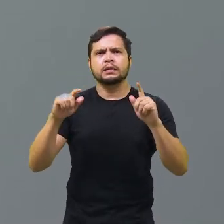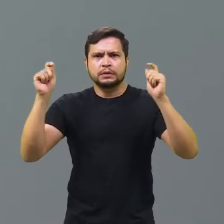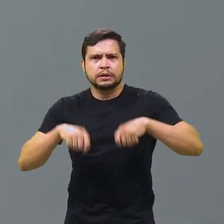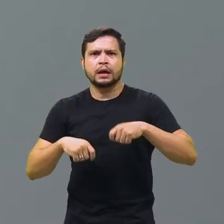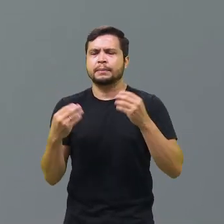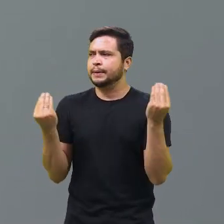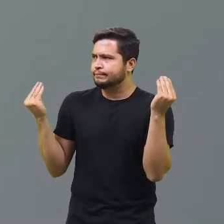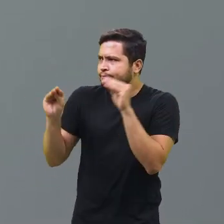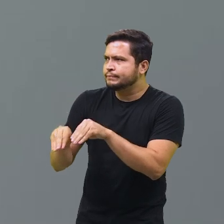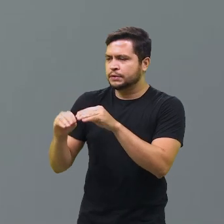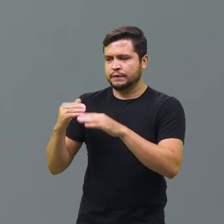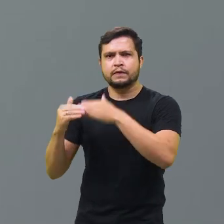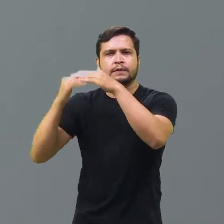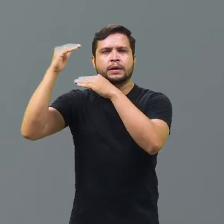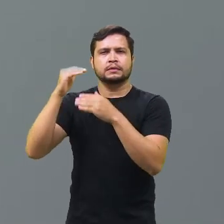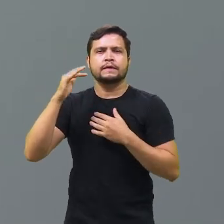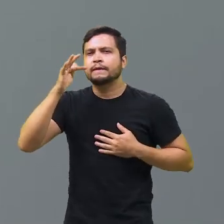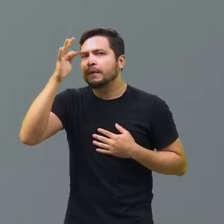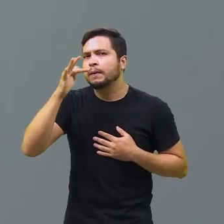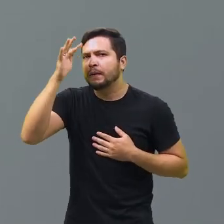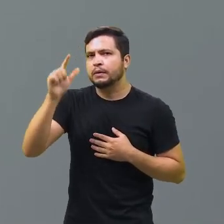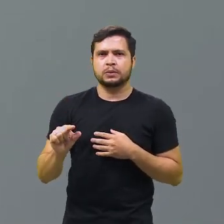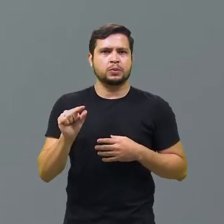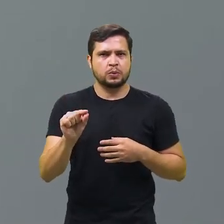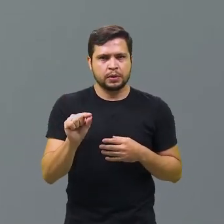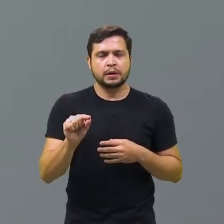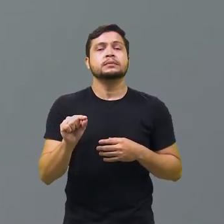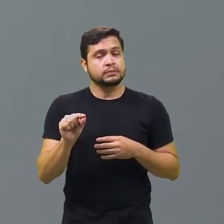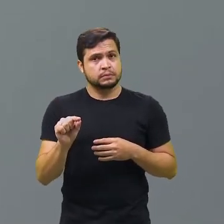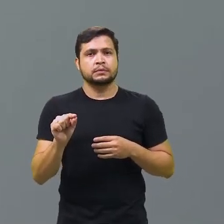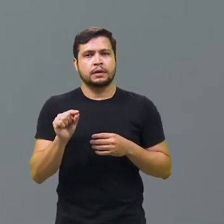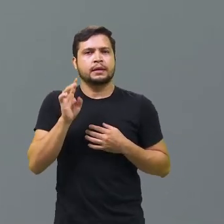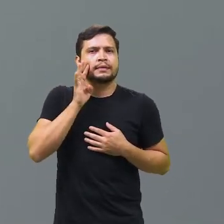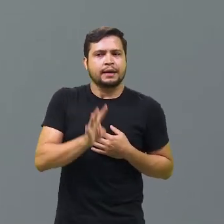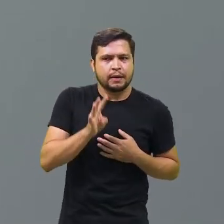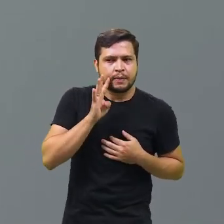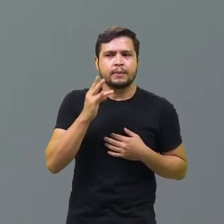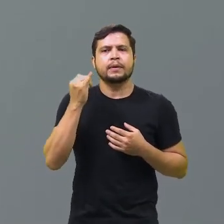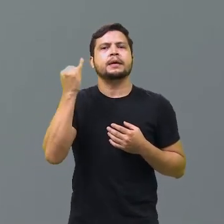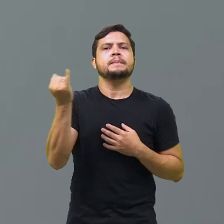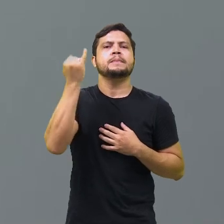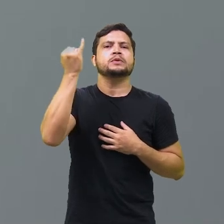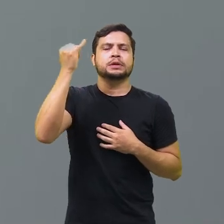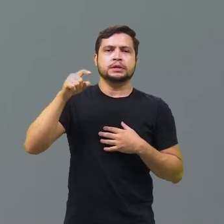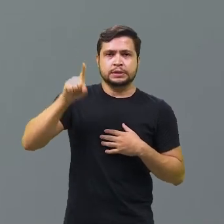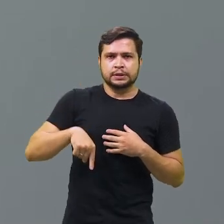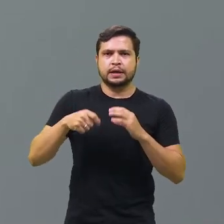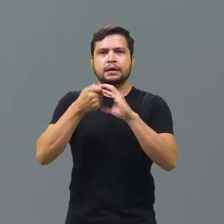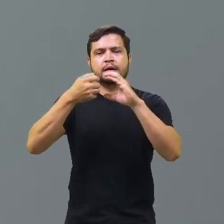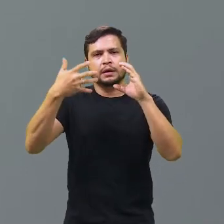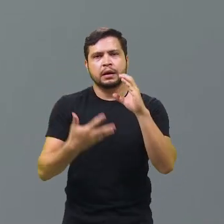O desenvolvimento das flores nos traz aí um aspecto interessantíssimo, que é o aspecto relacionado